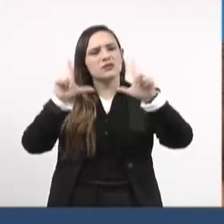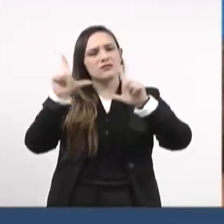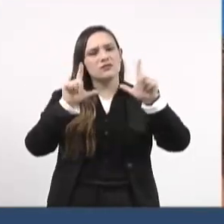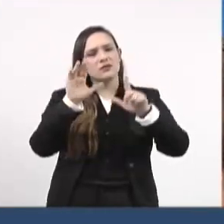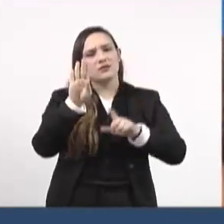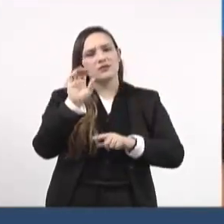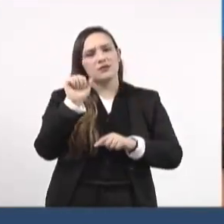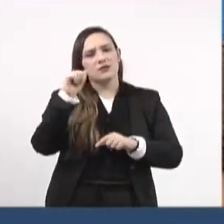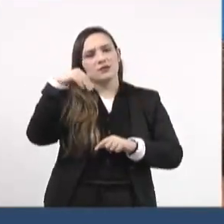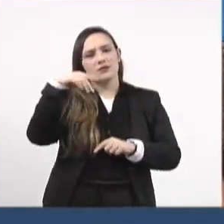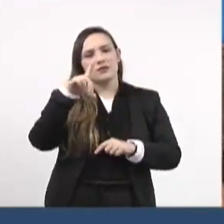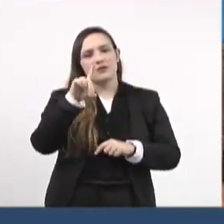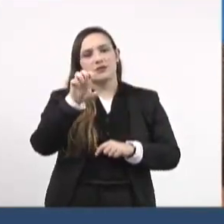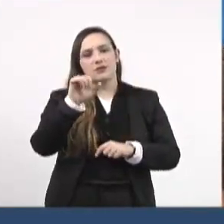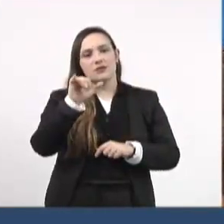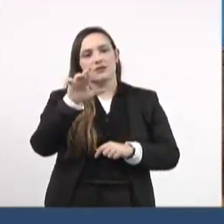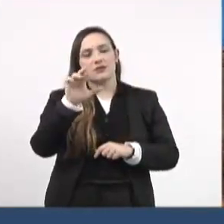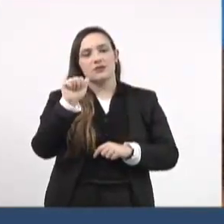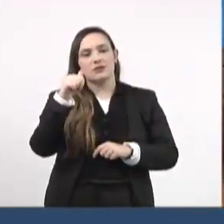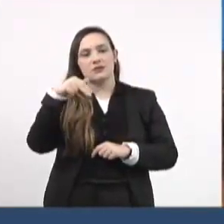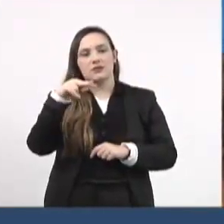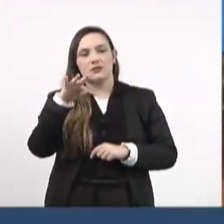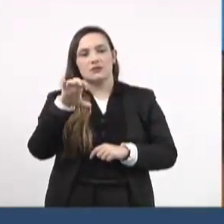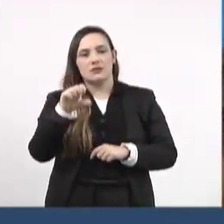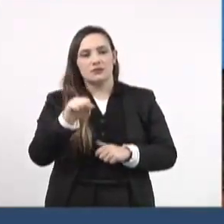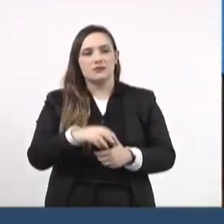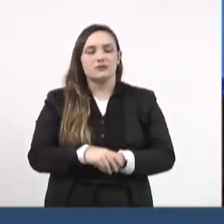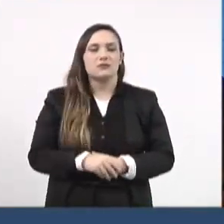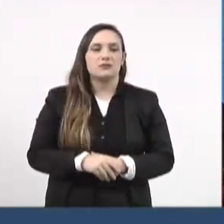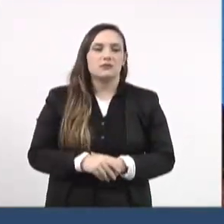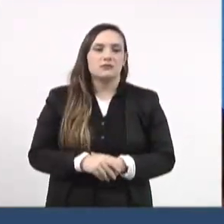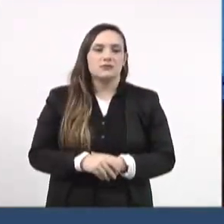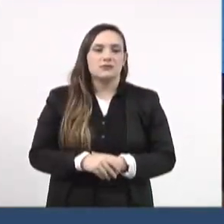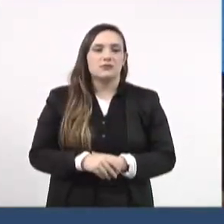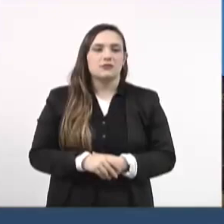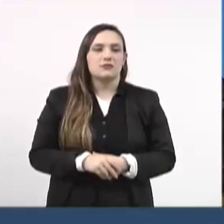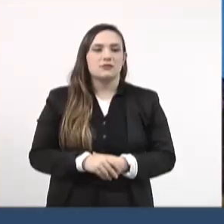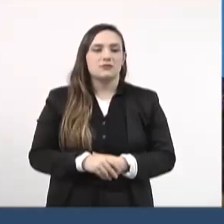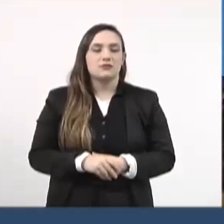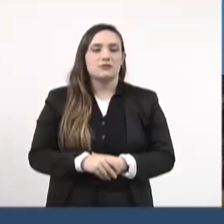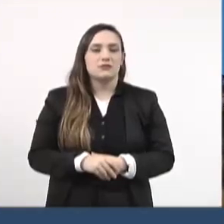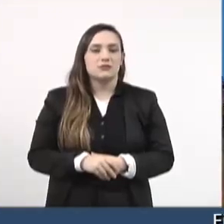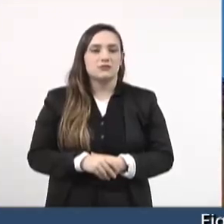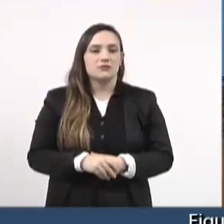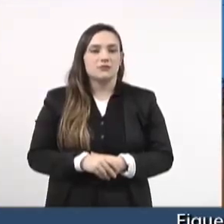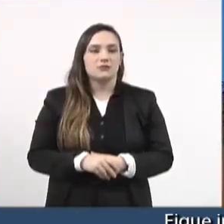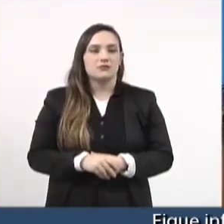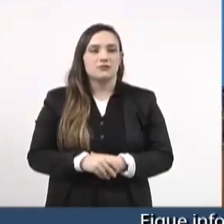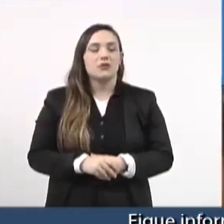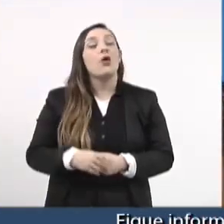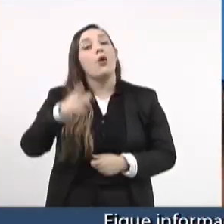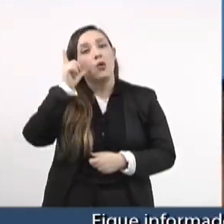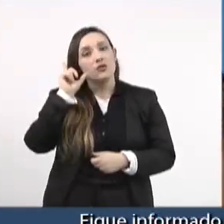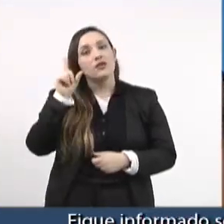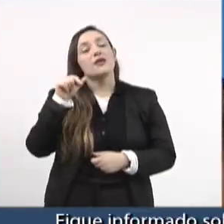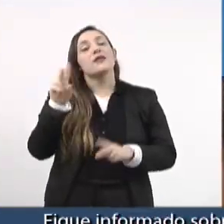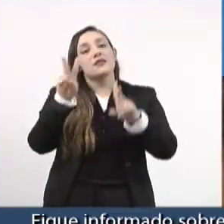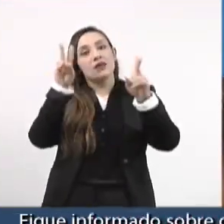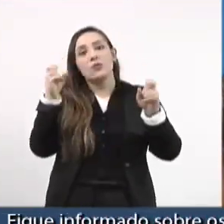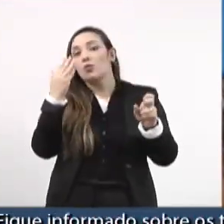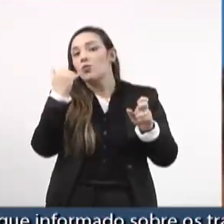programa MasterChef, cujo master nosso e ontem foi comida pantaneira, né?